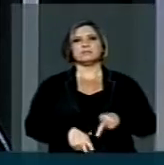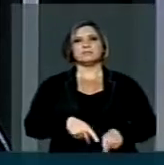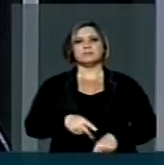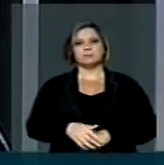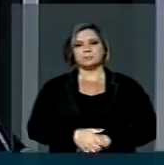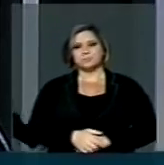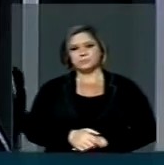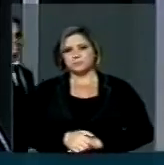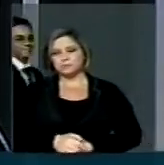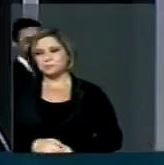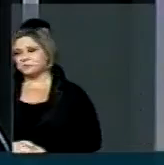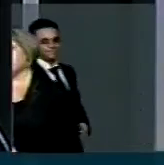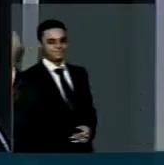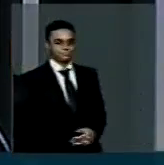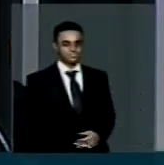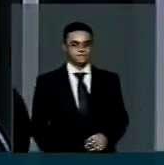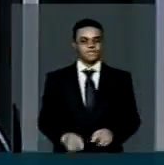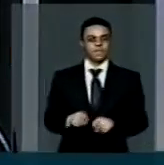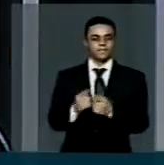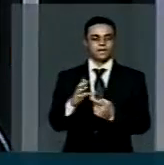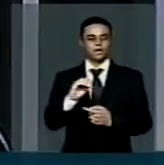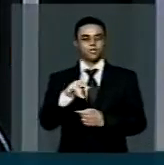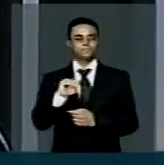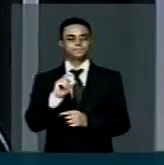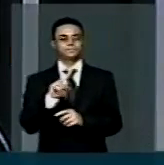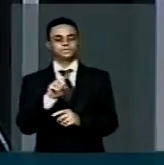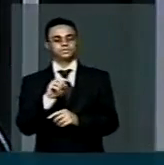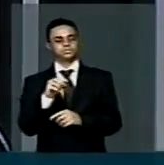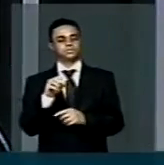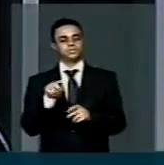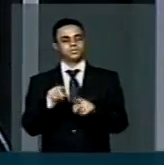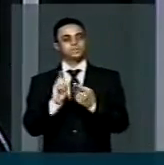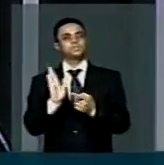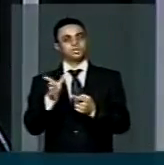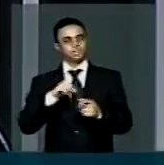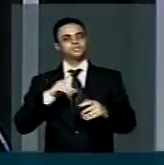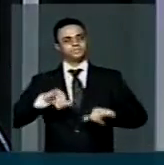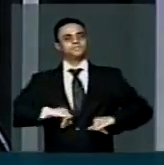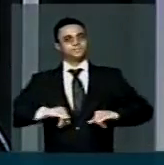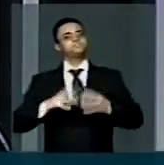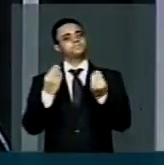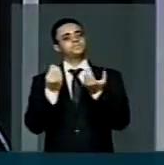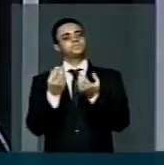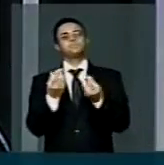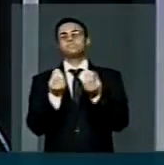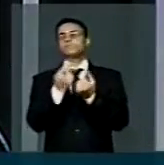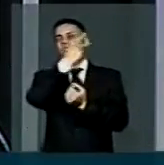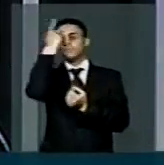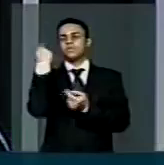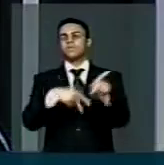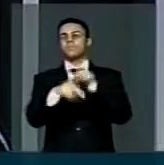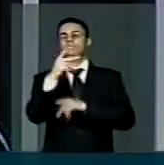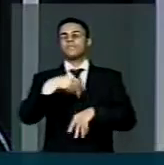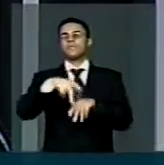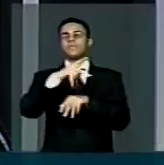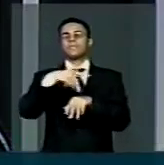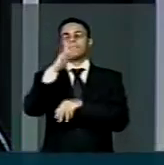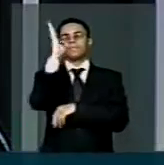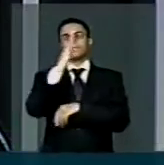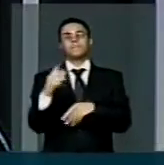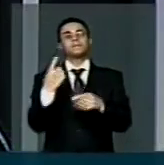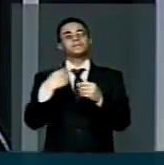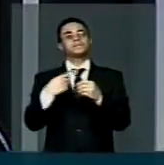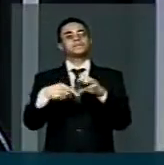apenas em termos financeiros. Ela já está custando muito sofrimento a centenas de brasileiros nas cidades-sede dos